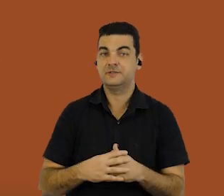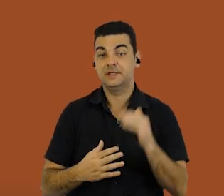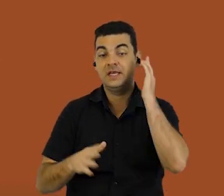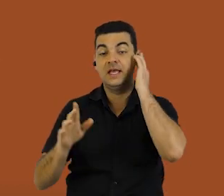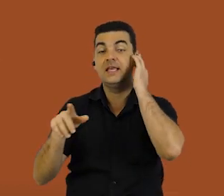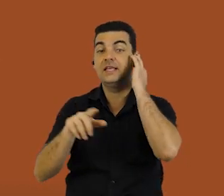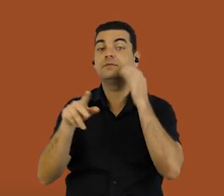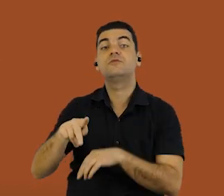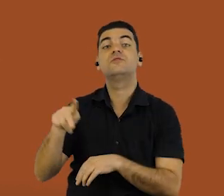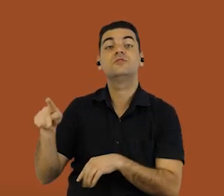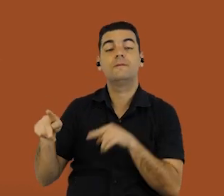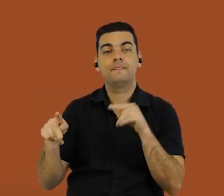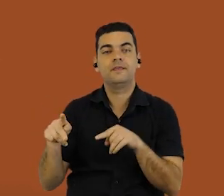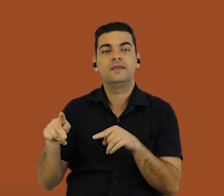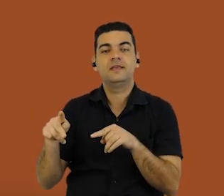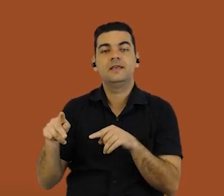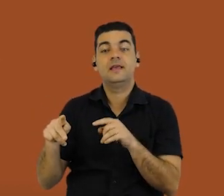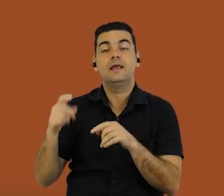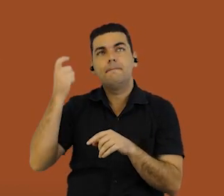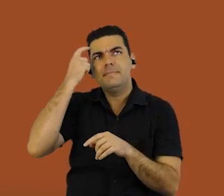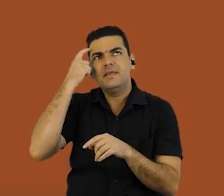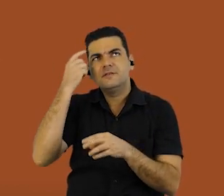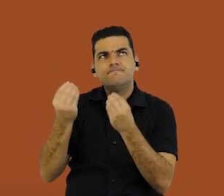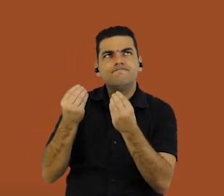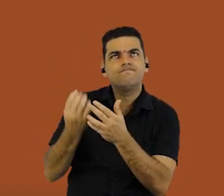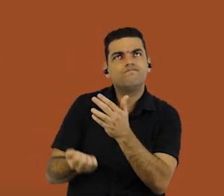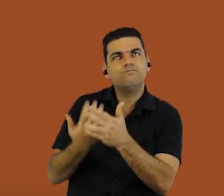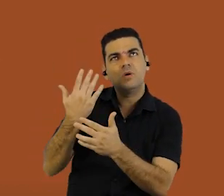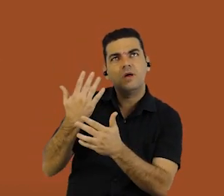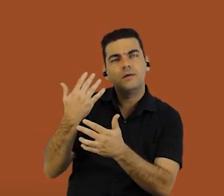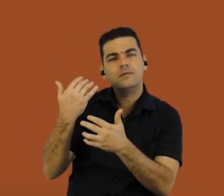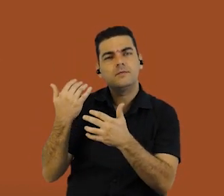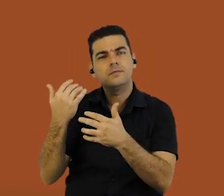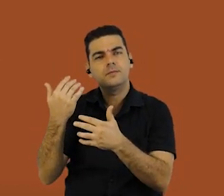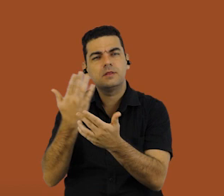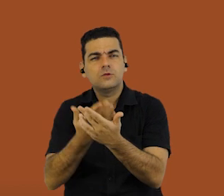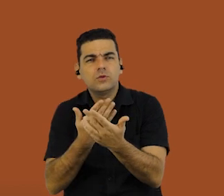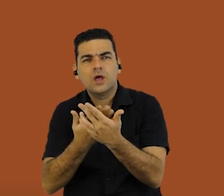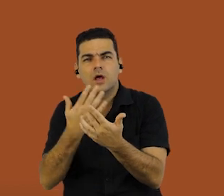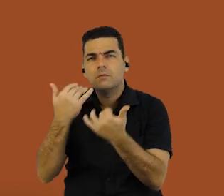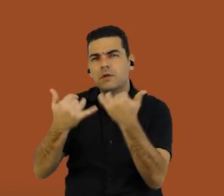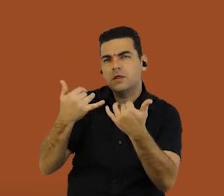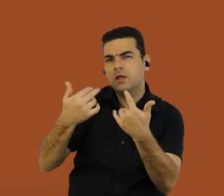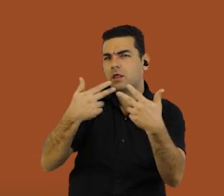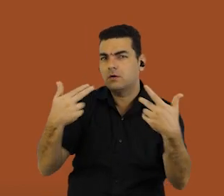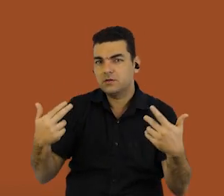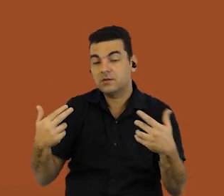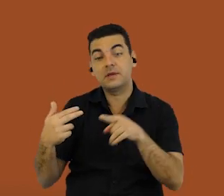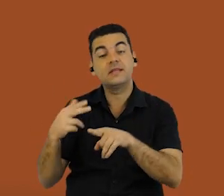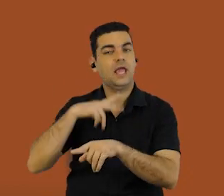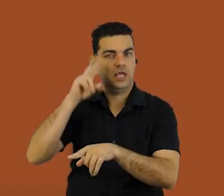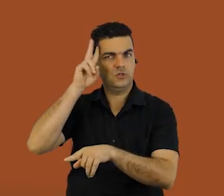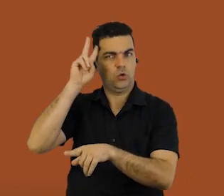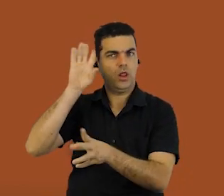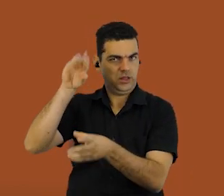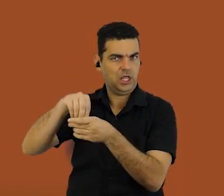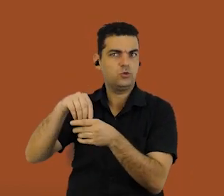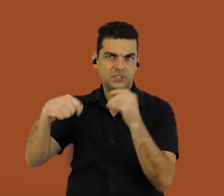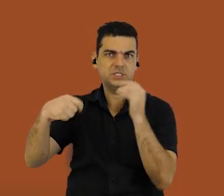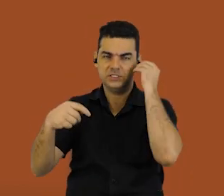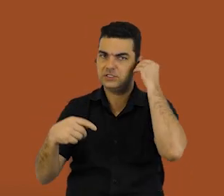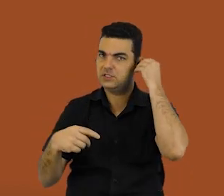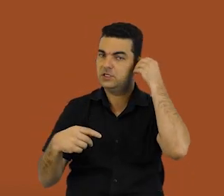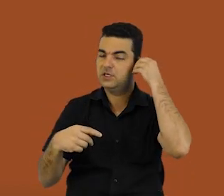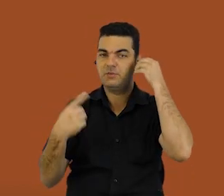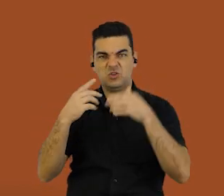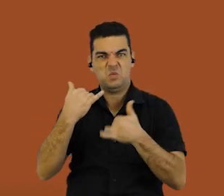em que os professores, a gente cria as atividades sempre têm uma parte histórica, né? A gente não quer